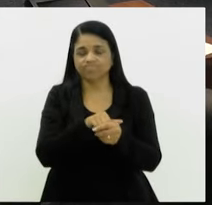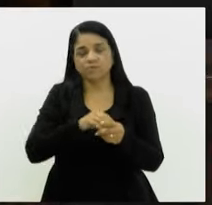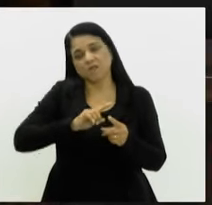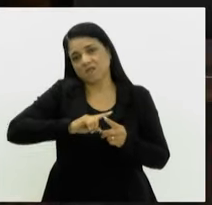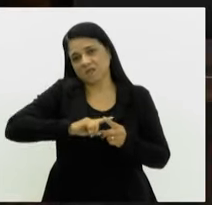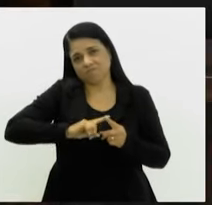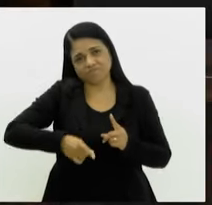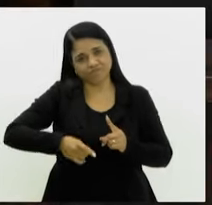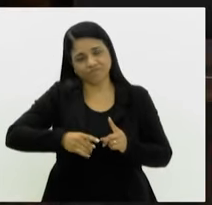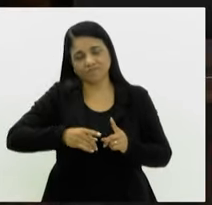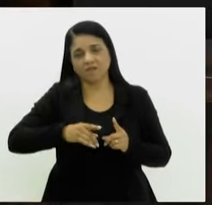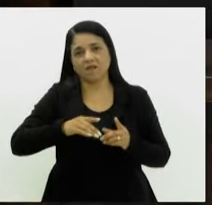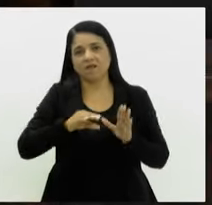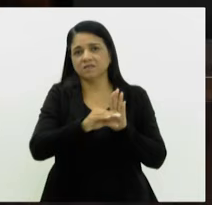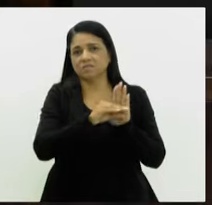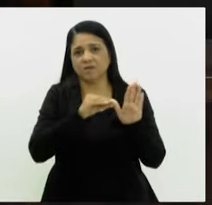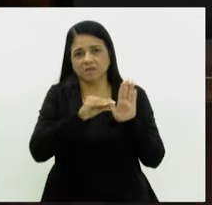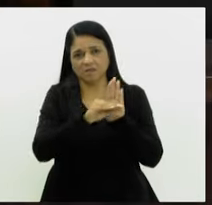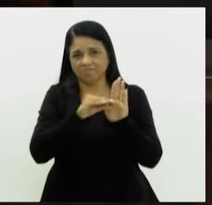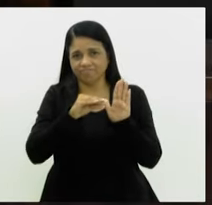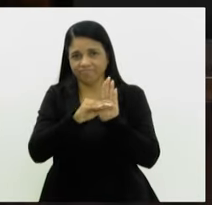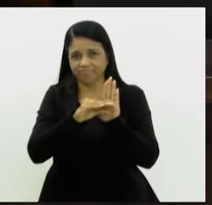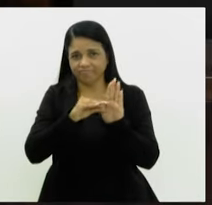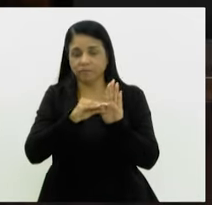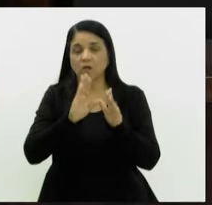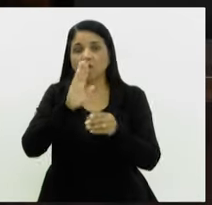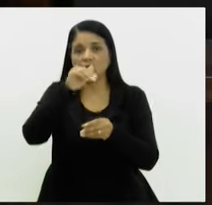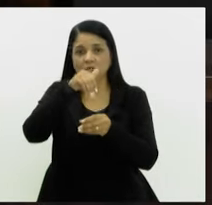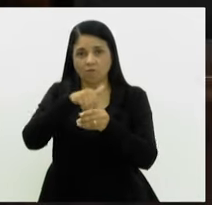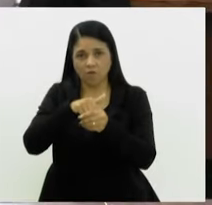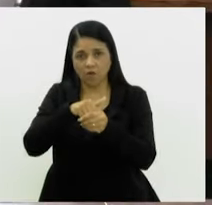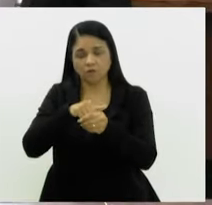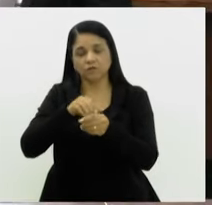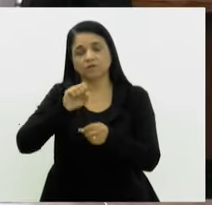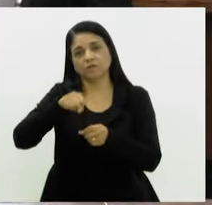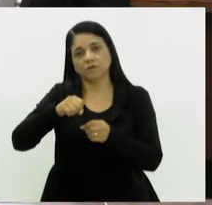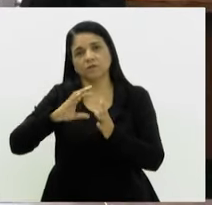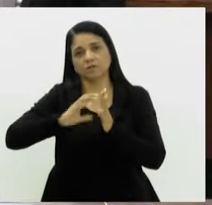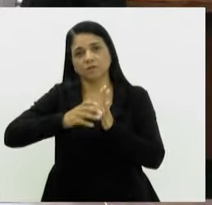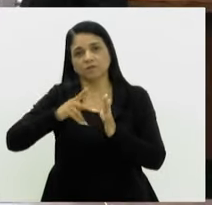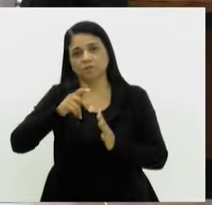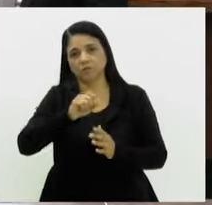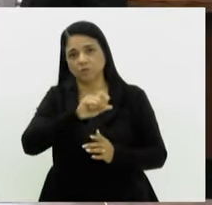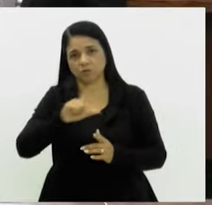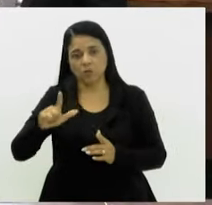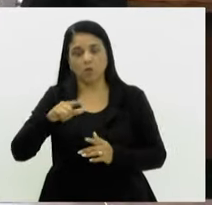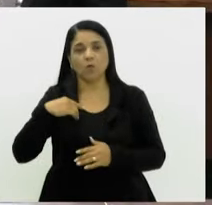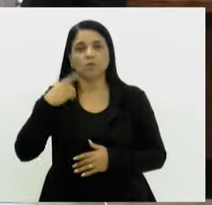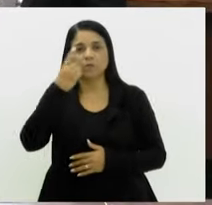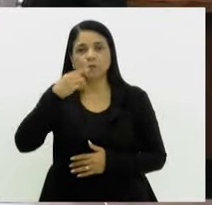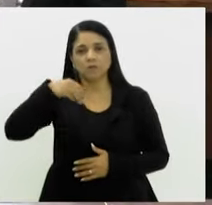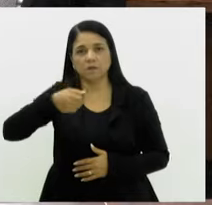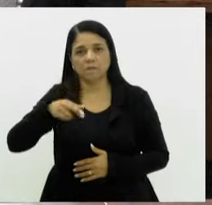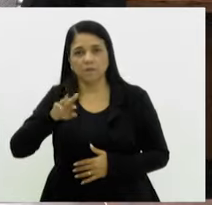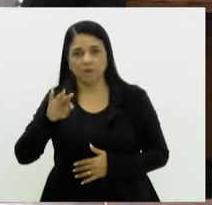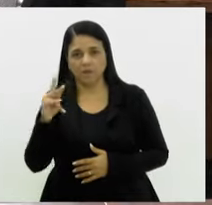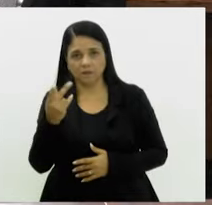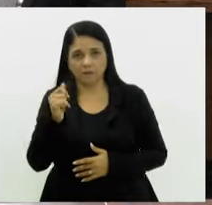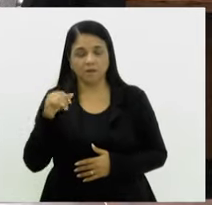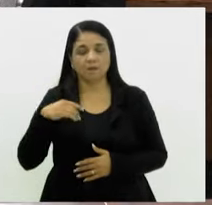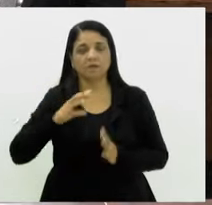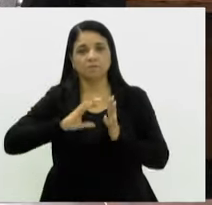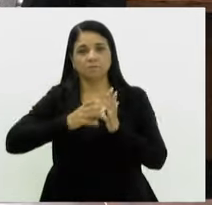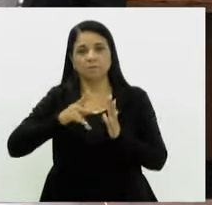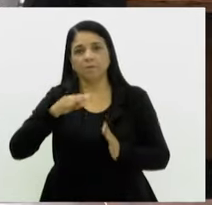rejeitadas as emendas apresentadas. Com o voto favorável da bancada do PSOL, da deputada Marta Rocha, da bancada